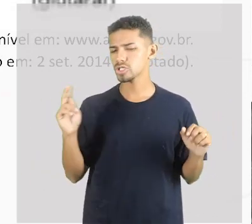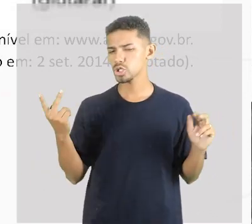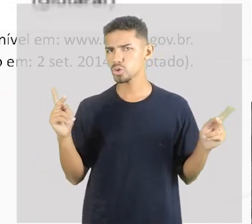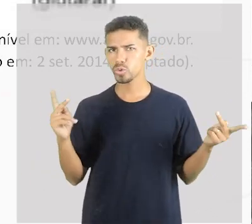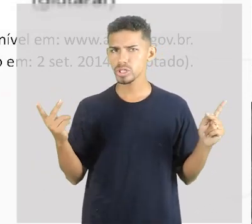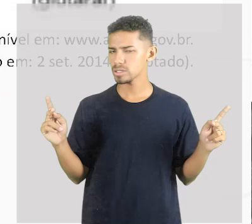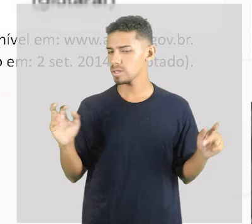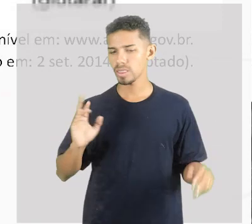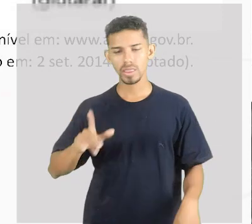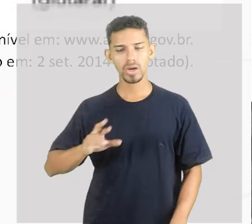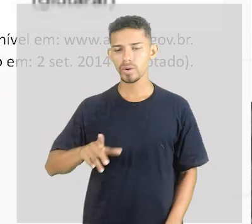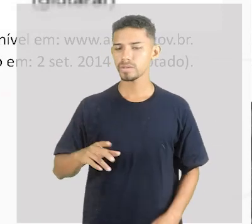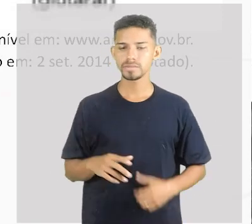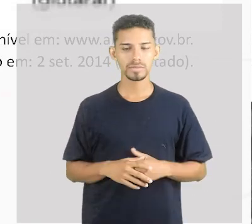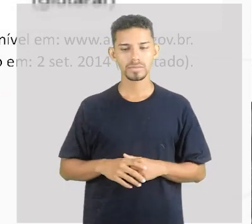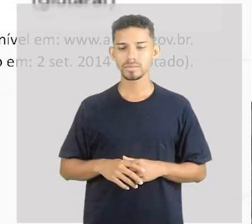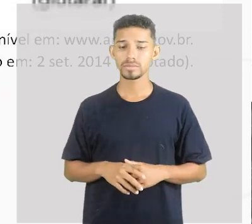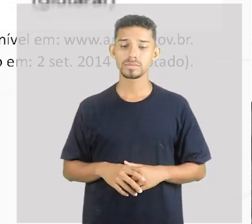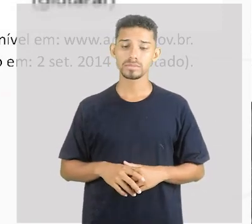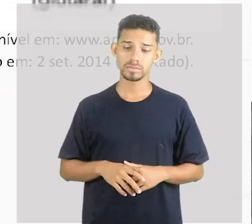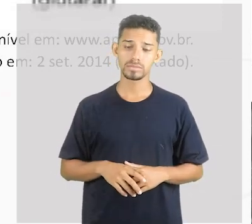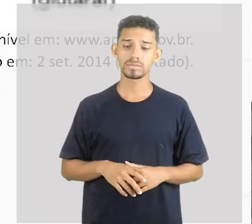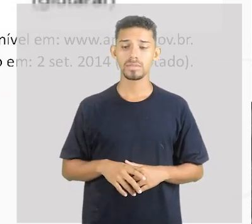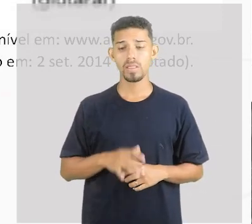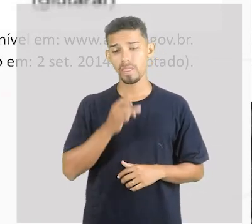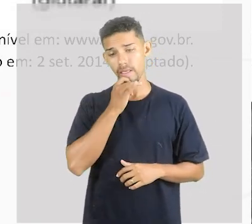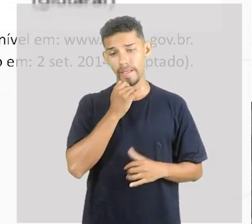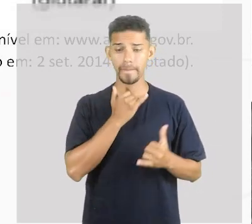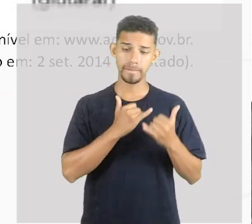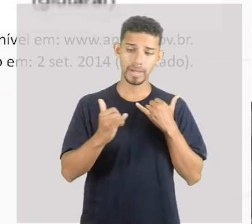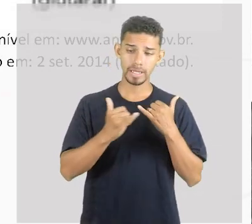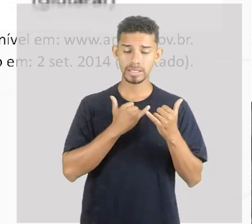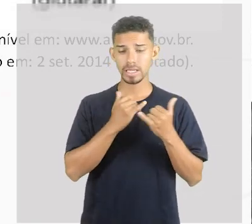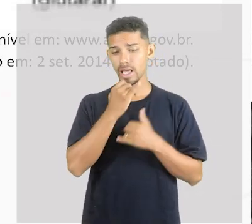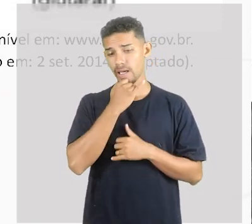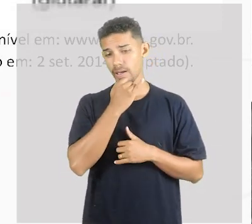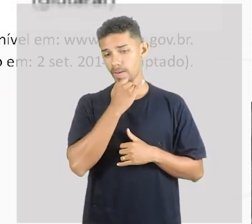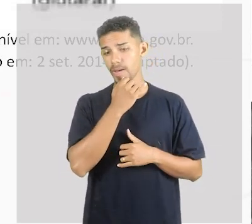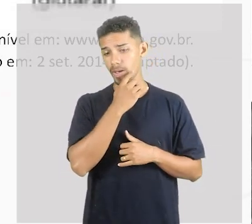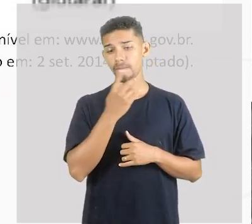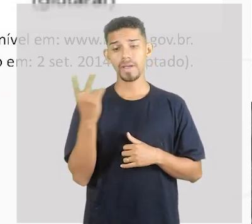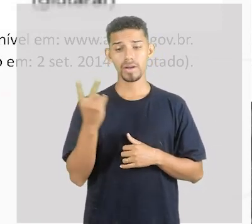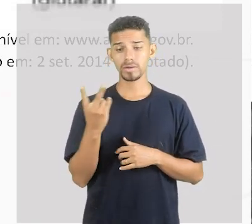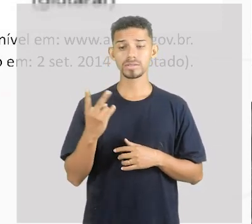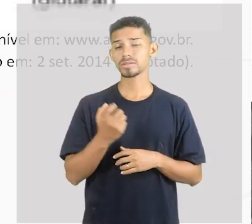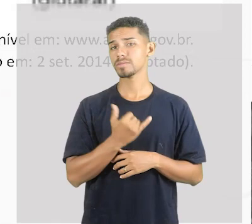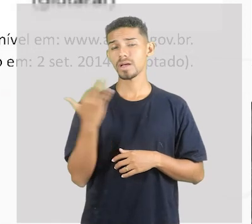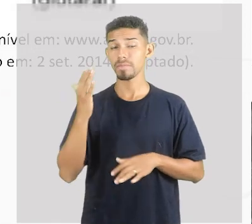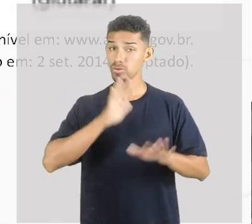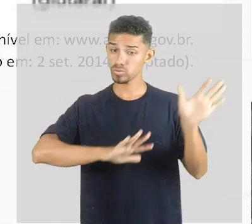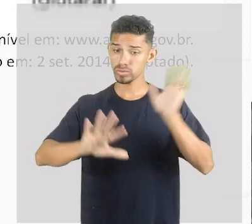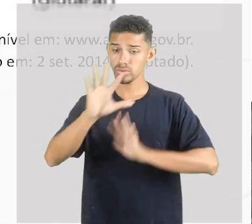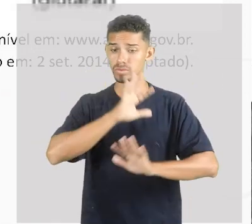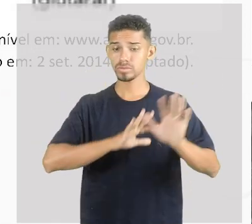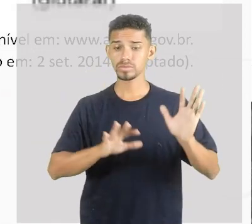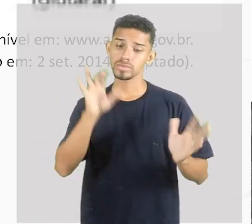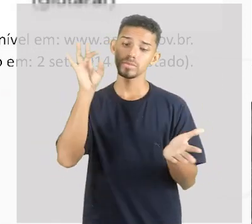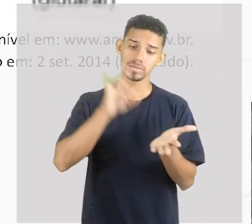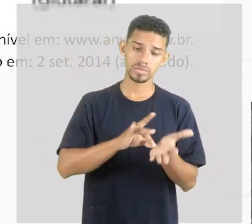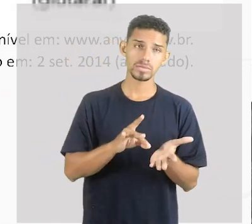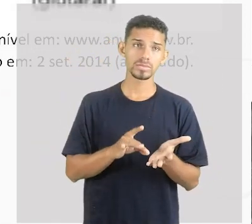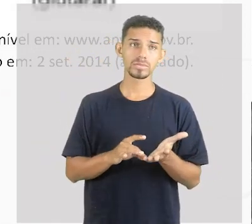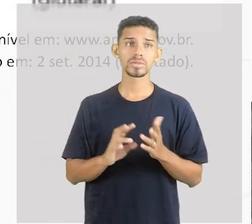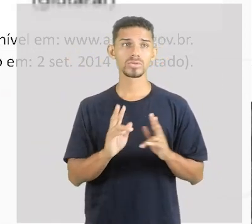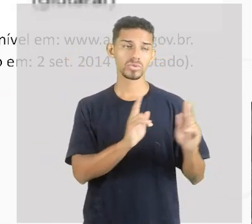Não. Isso aqui pode parecer que tem a mesma quantidade, mas você tem que ter um pouco de cuidado, porque realmente aqui eu tenho